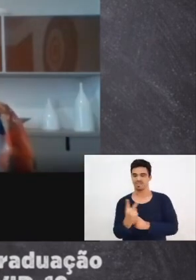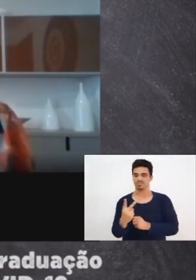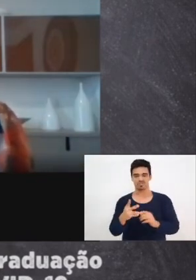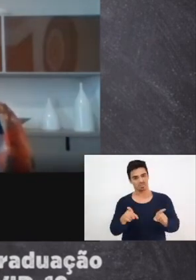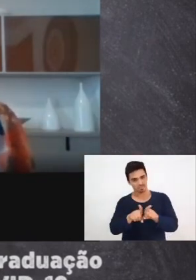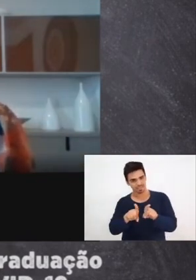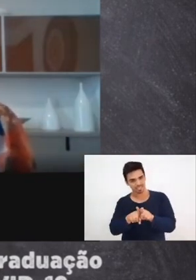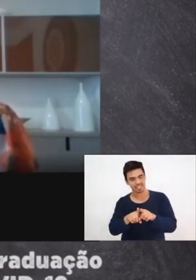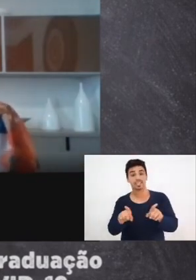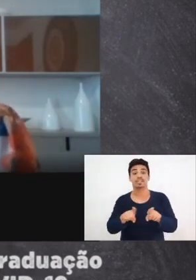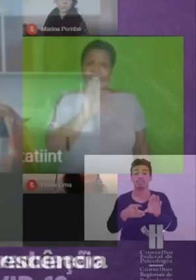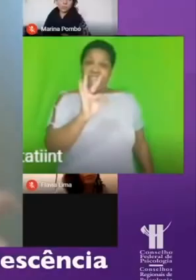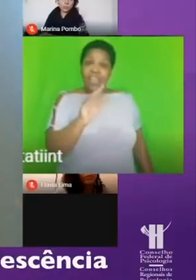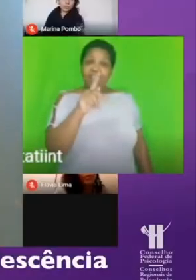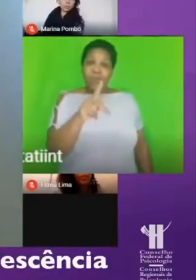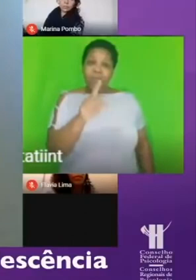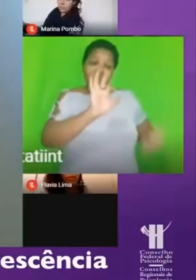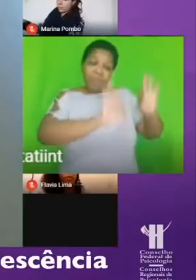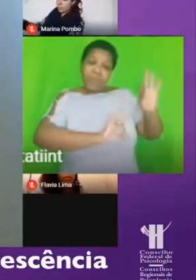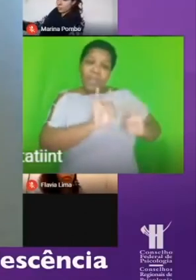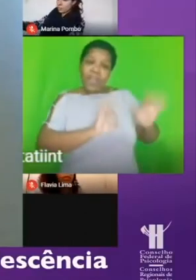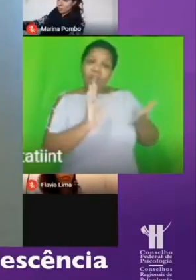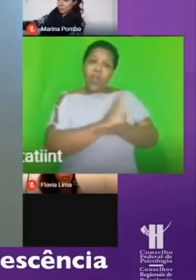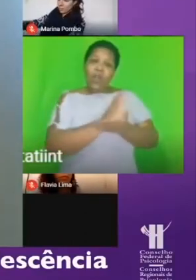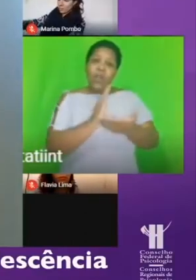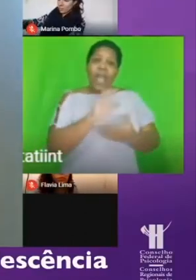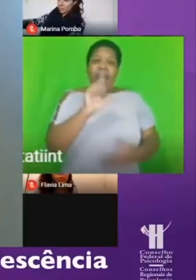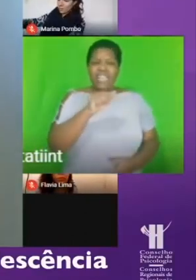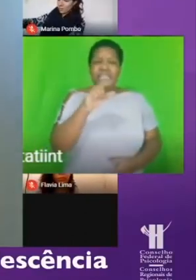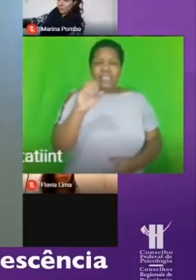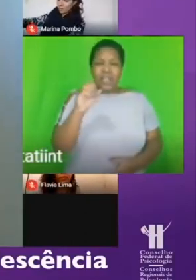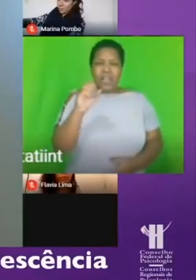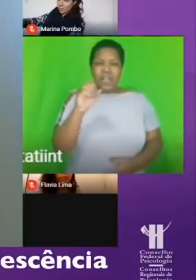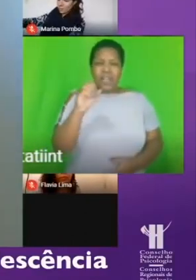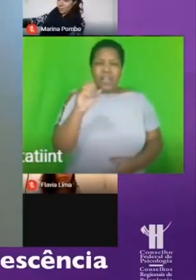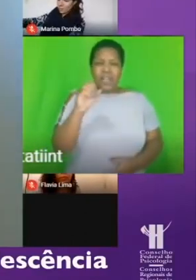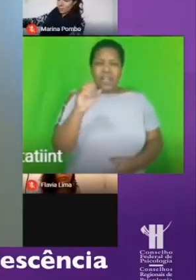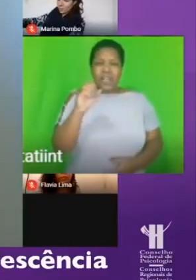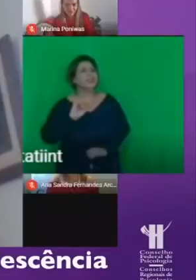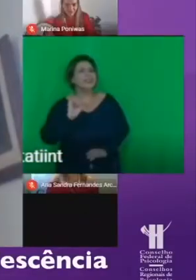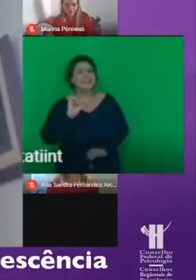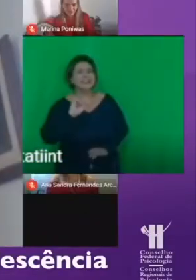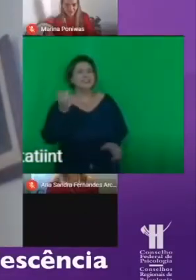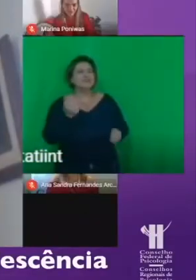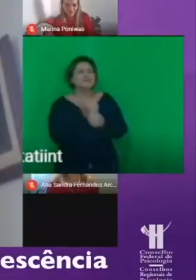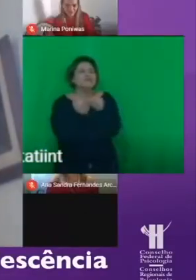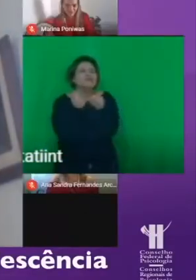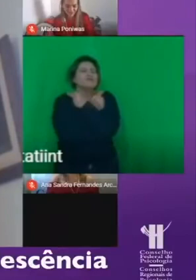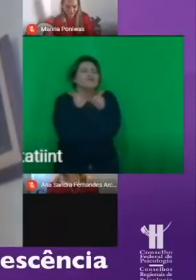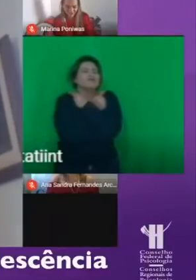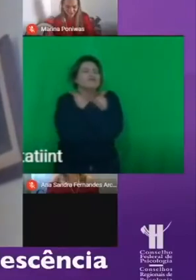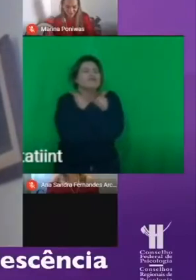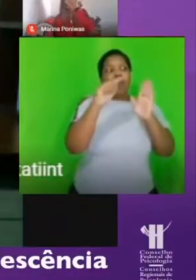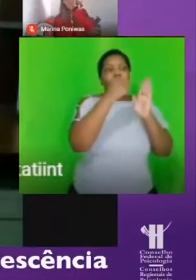Ensino de Psicologia, ABEP. Um ato virtual marcou a celebração dos 30 anos do ECA, o Estatuto da Criança